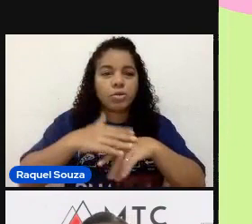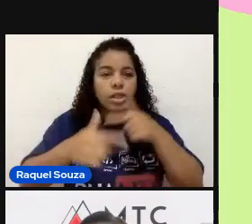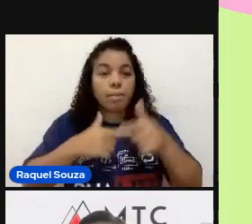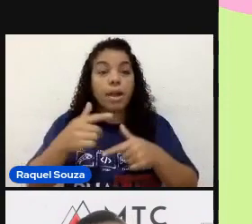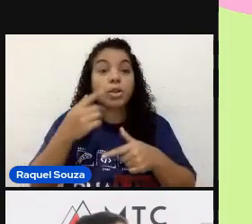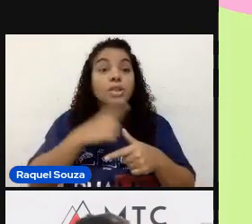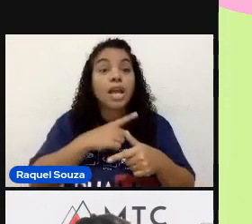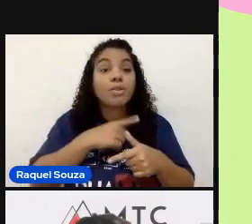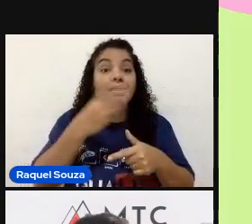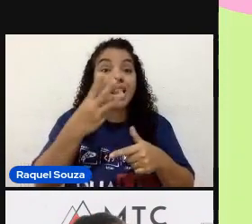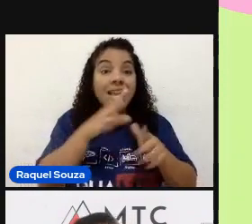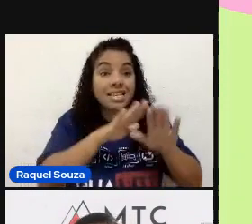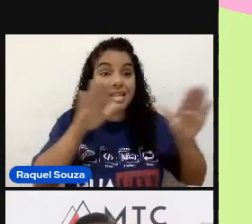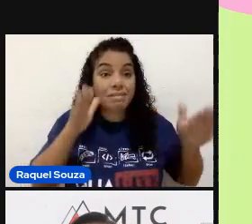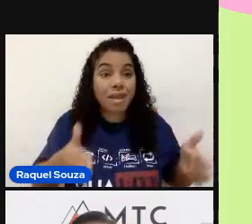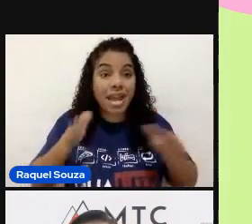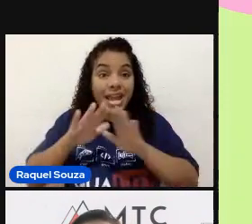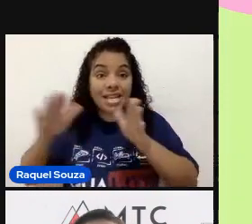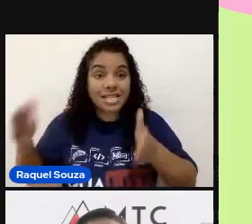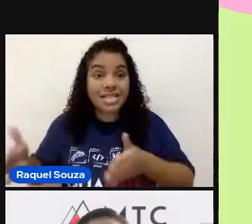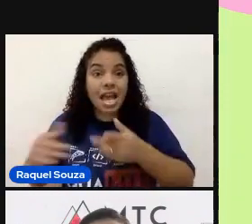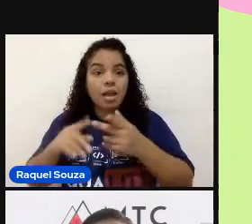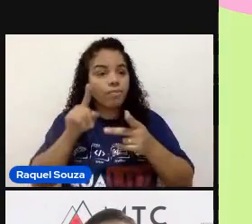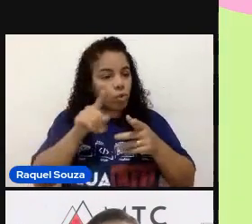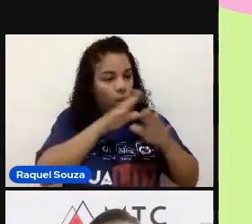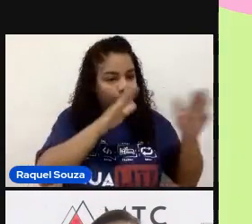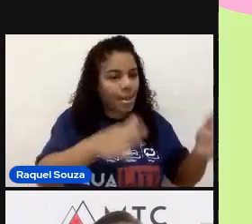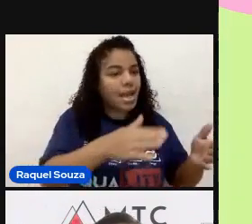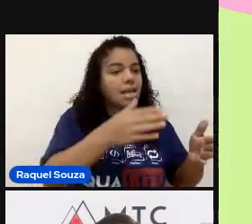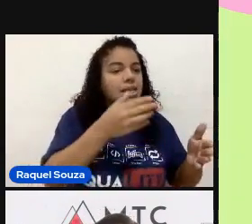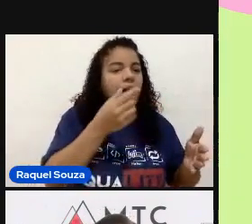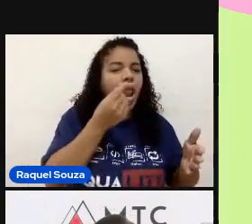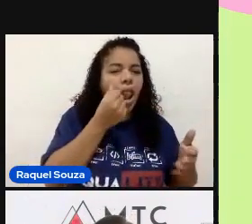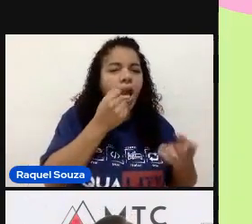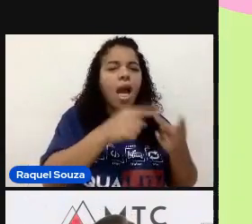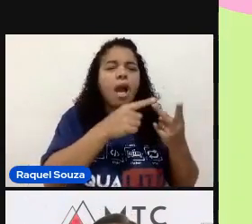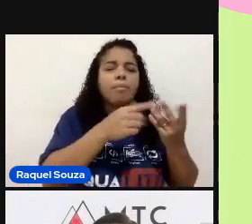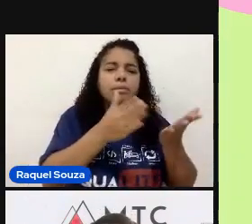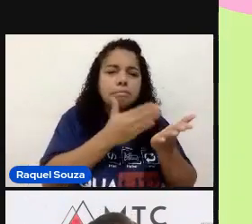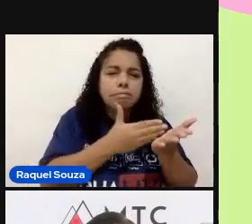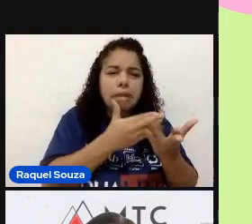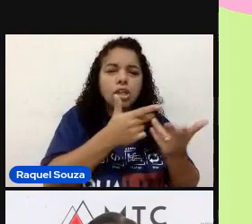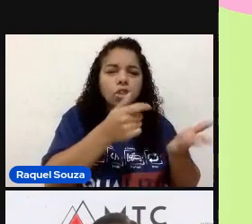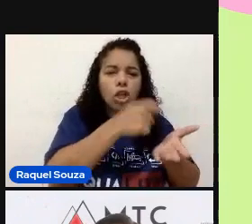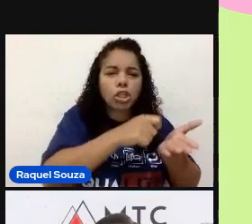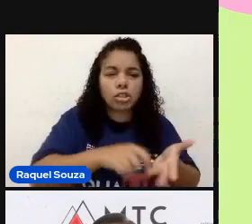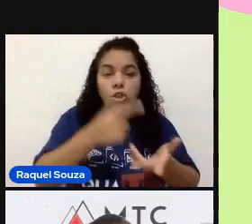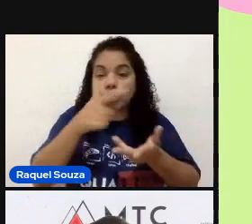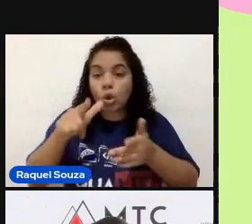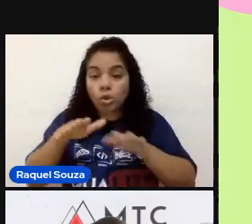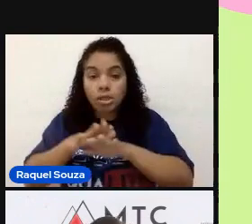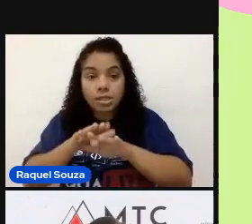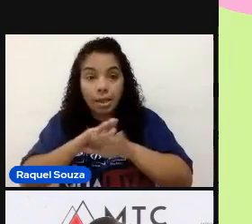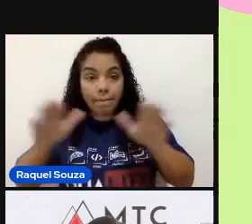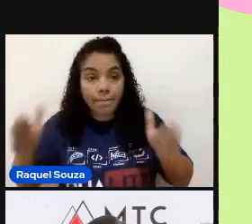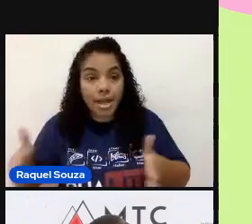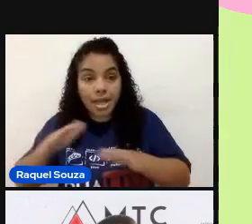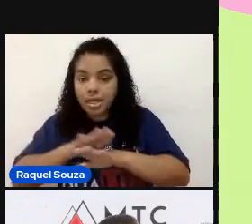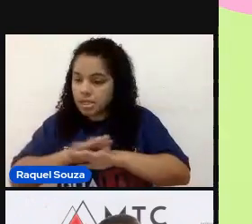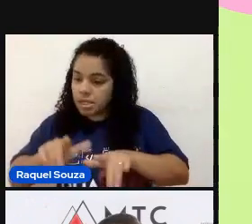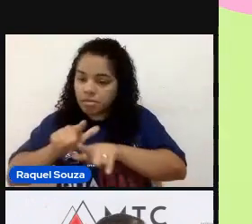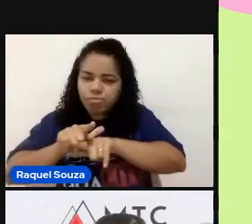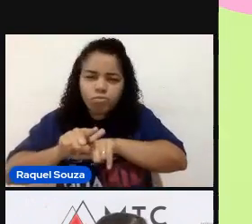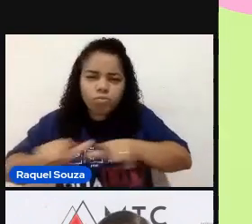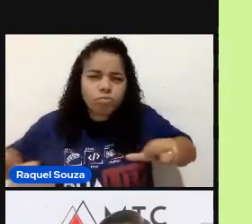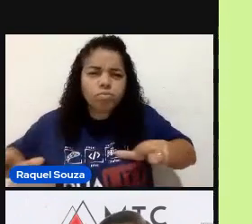mesas, gente, mas é porque uma ali eu vou botando meus lápis, meus cadernos, minhas anotações, e nos outros 2 é para eu ter um ambiente limpo